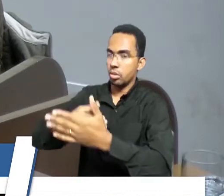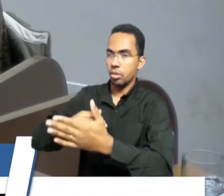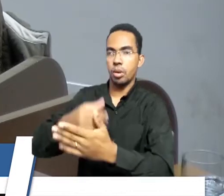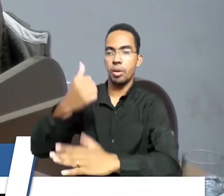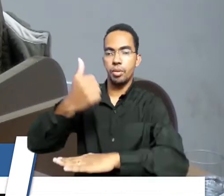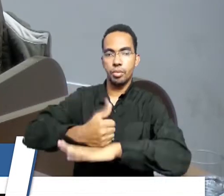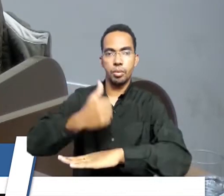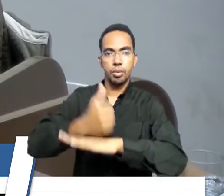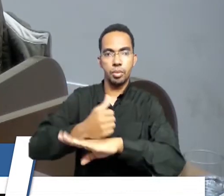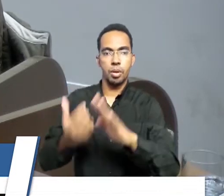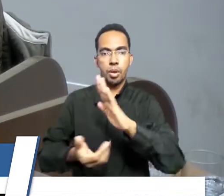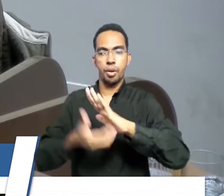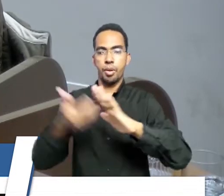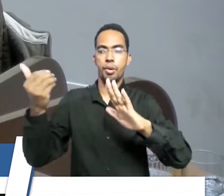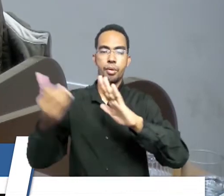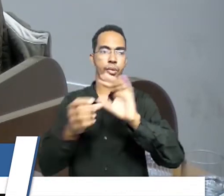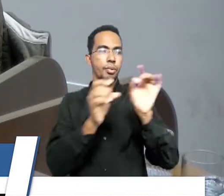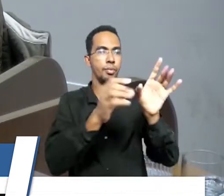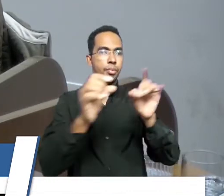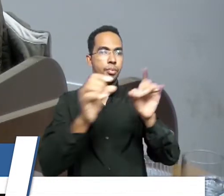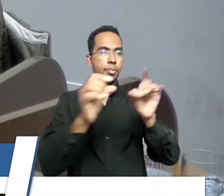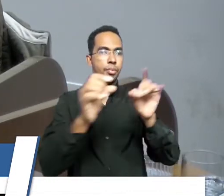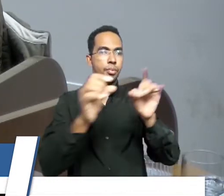vendidas, derretidas, e